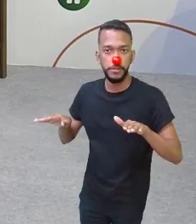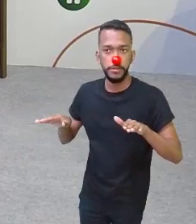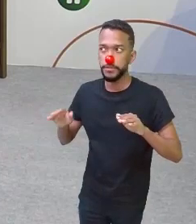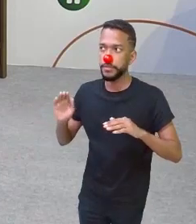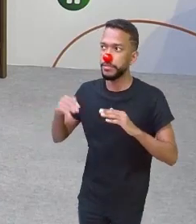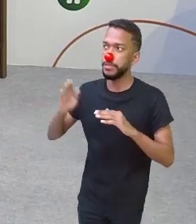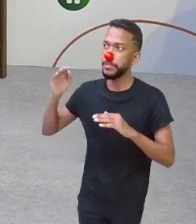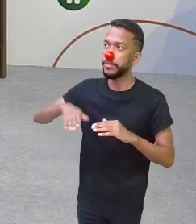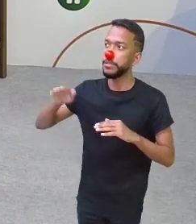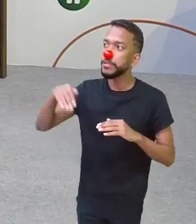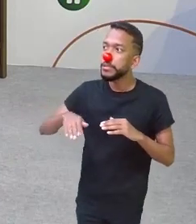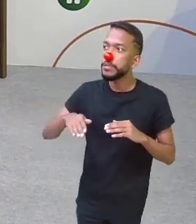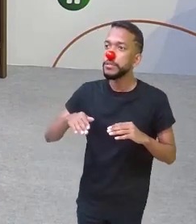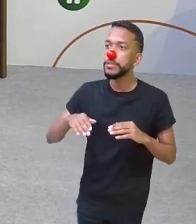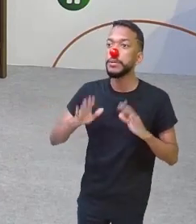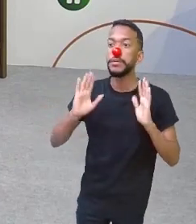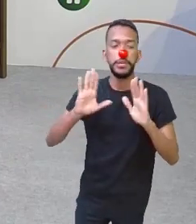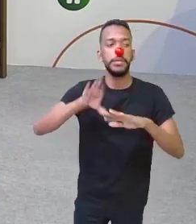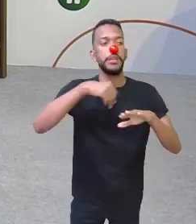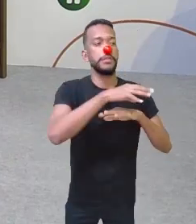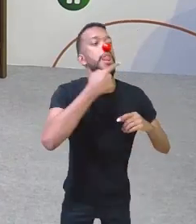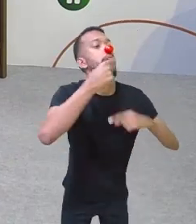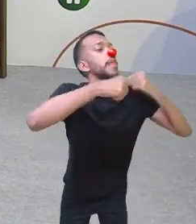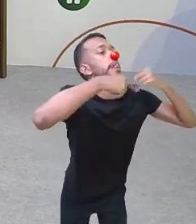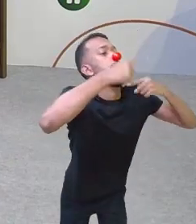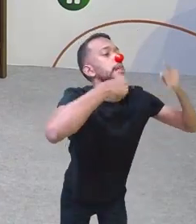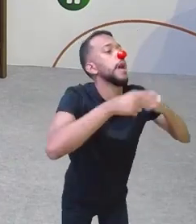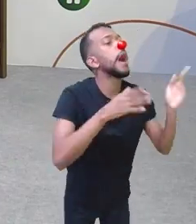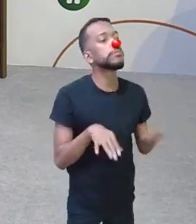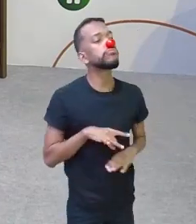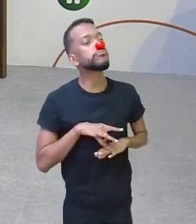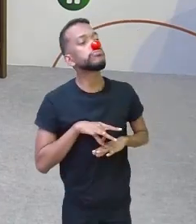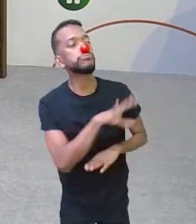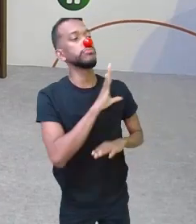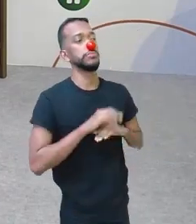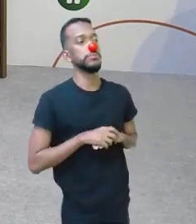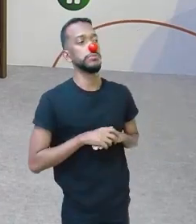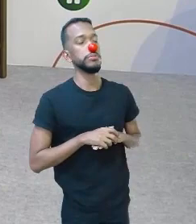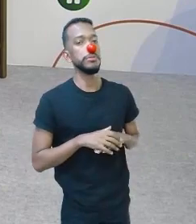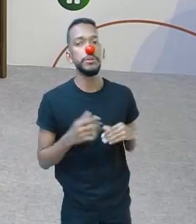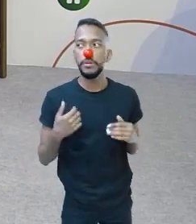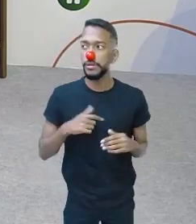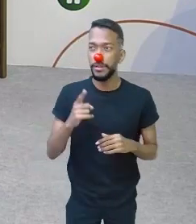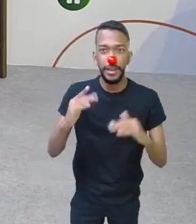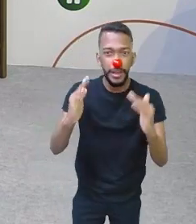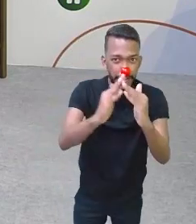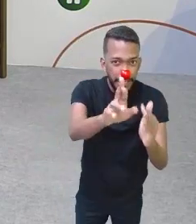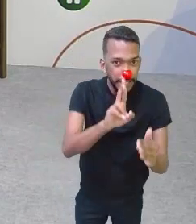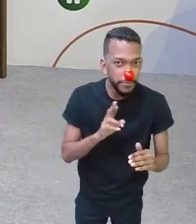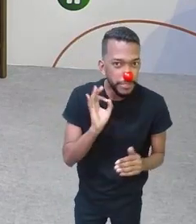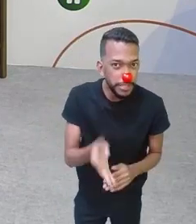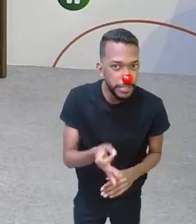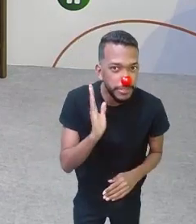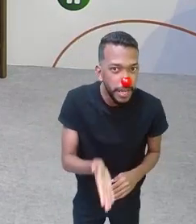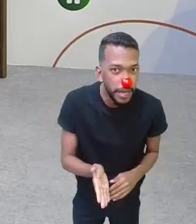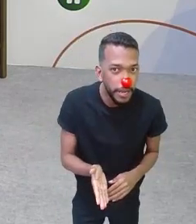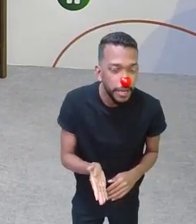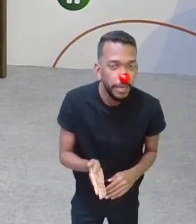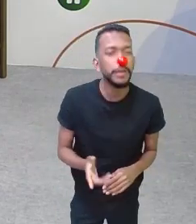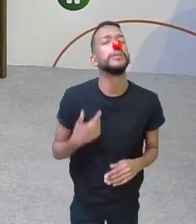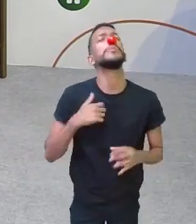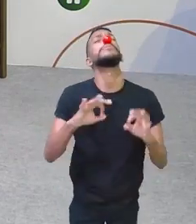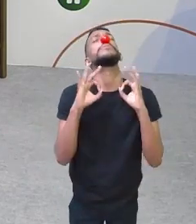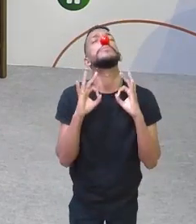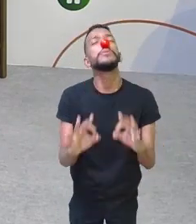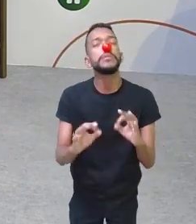vai nadando, a Vou sereia... dar uma dica, que tu tá enrolando demais, Será que tá o menino de demorando. casa já acertou, hein? Eu tenho certeza